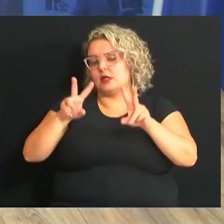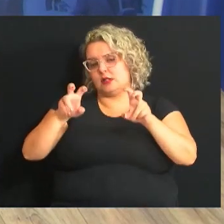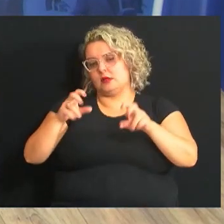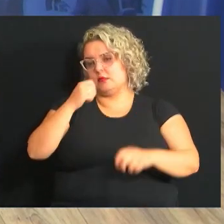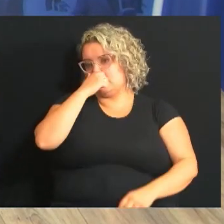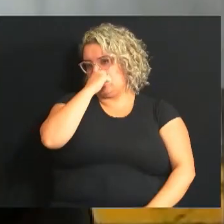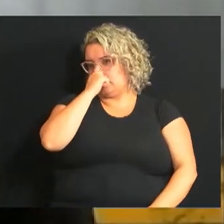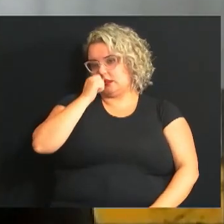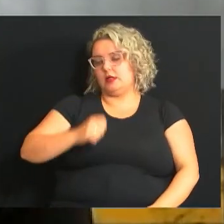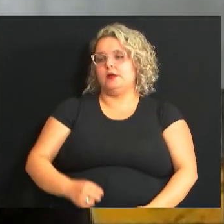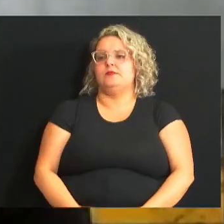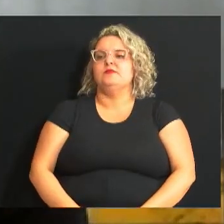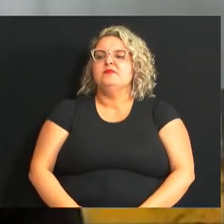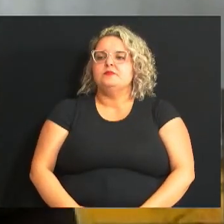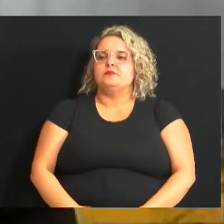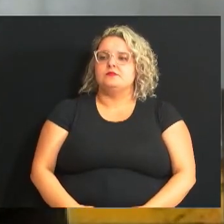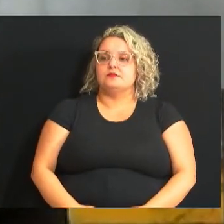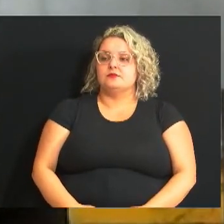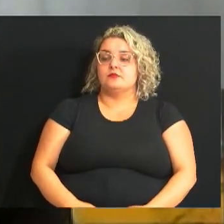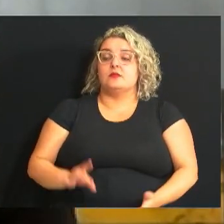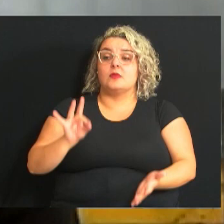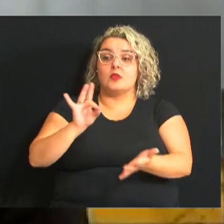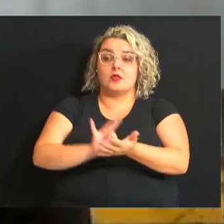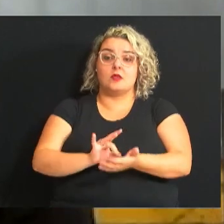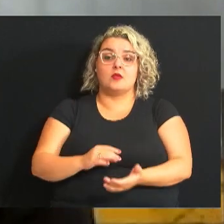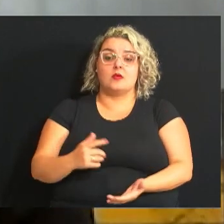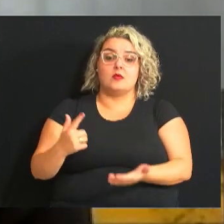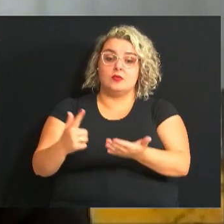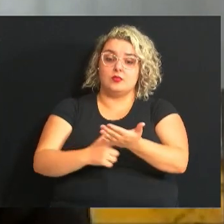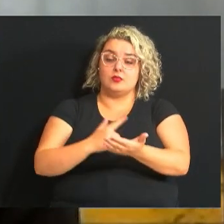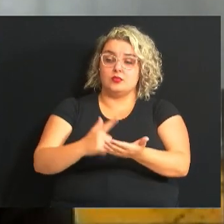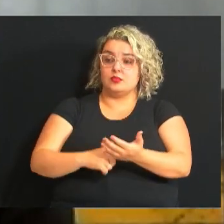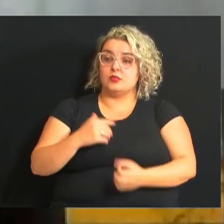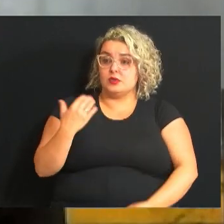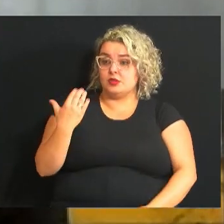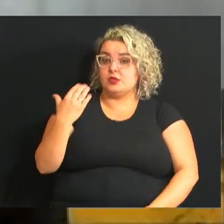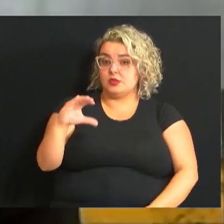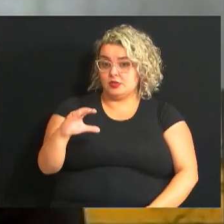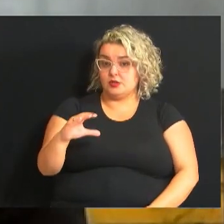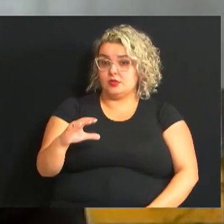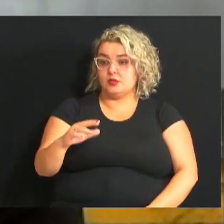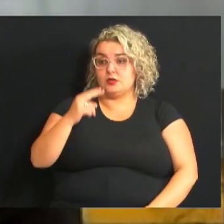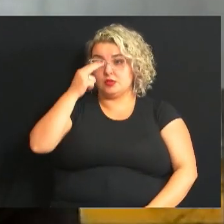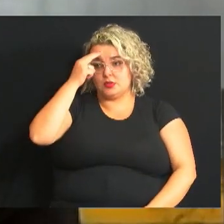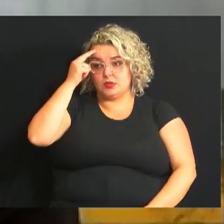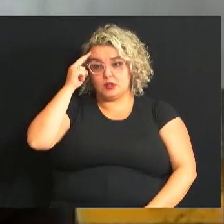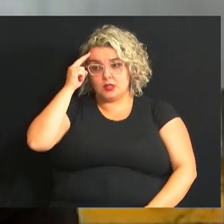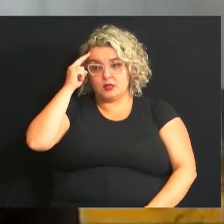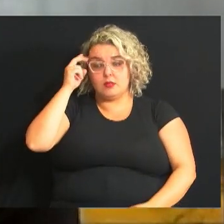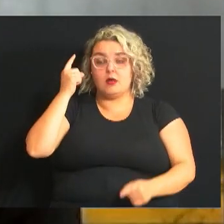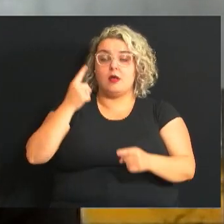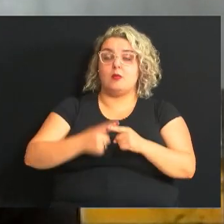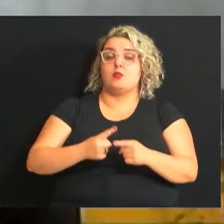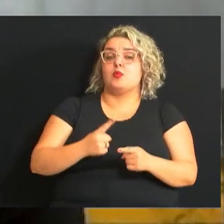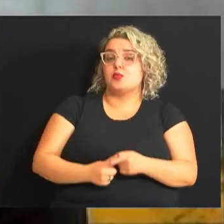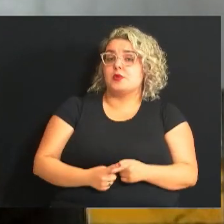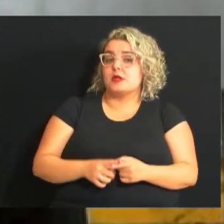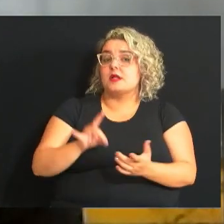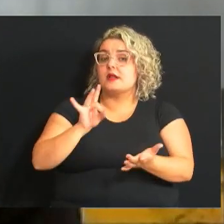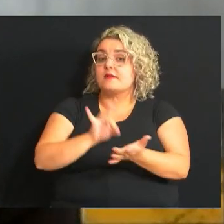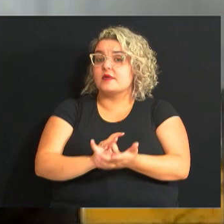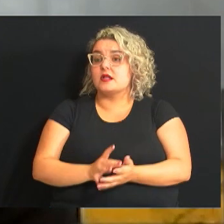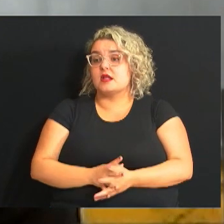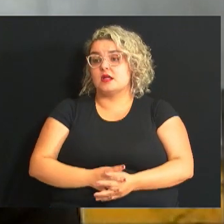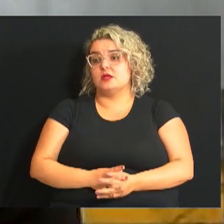Bom, na verdade, eu decidi lançar esse livro, Gabriel, porque, na verdade,